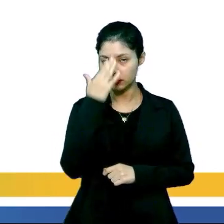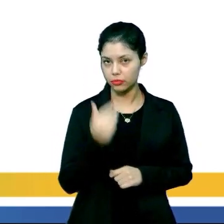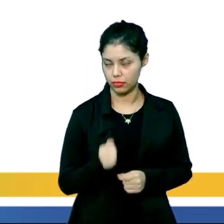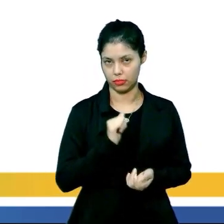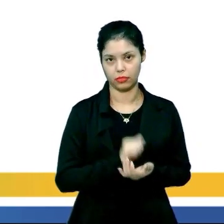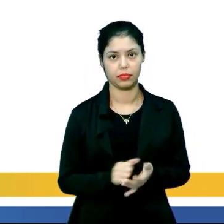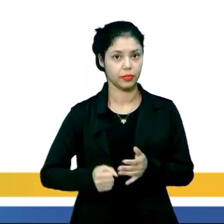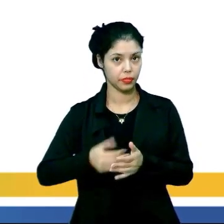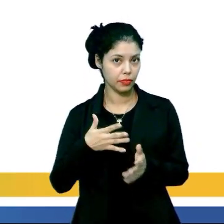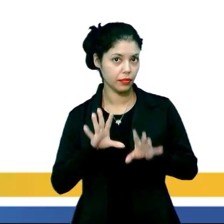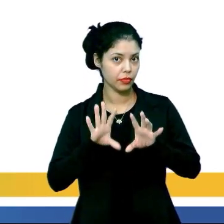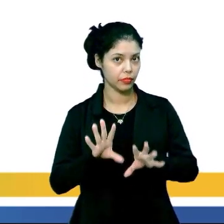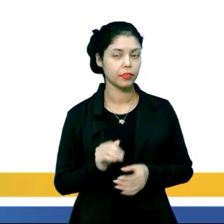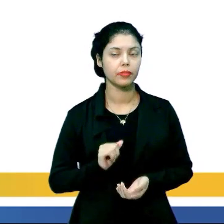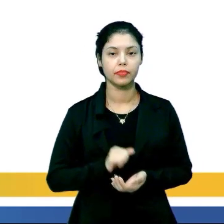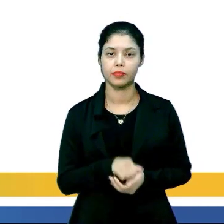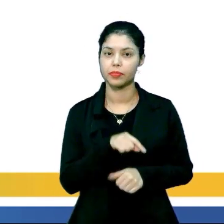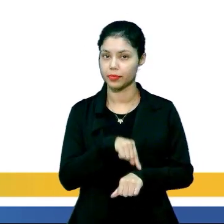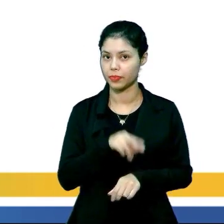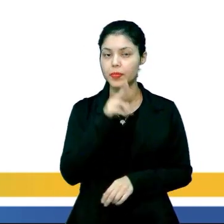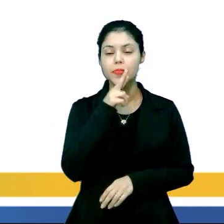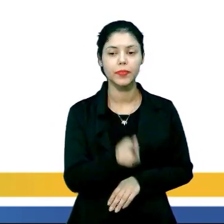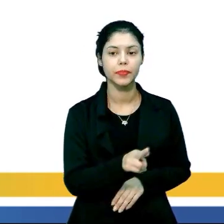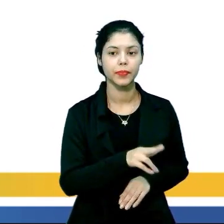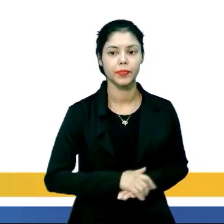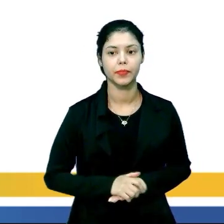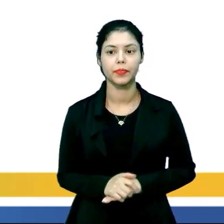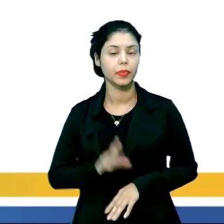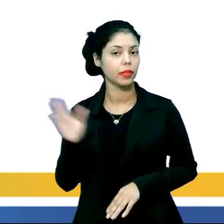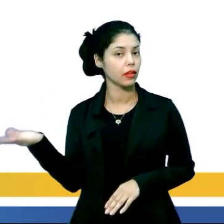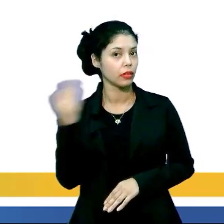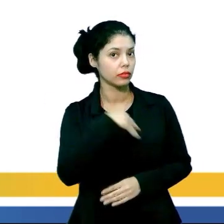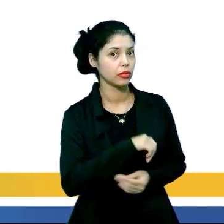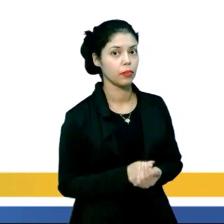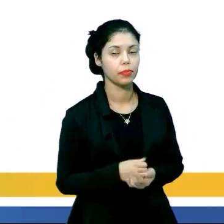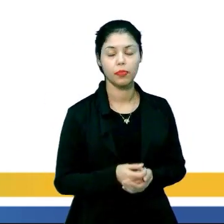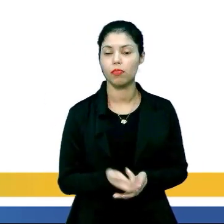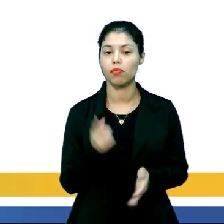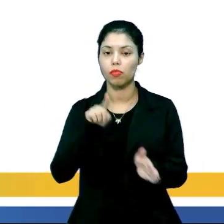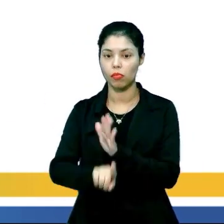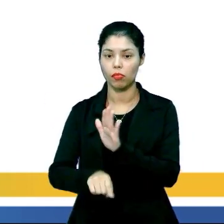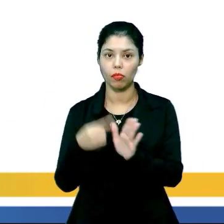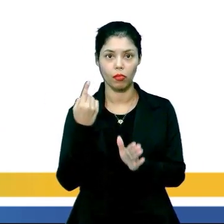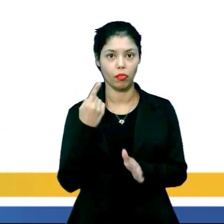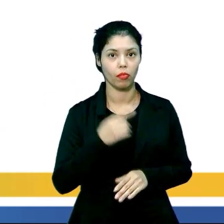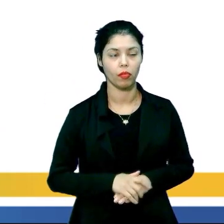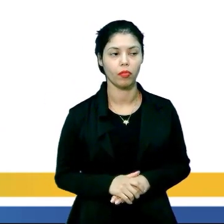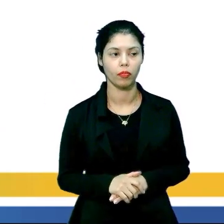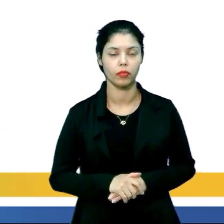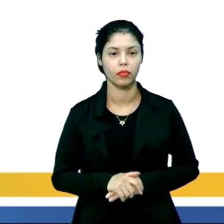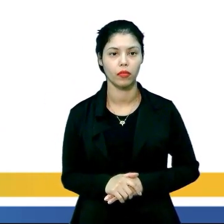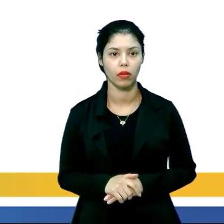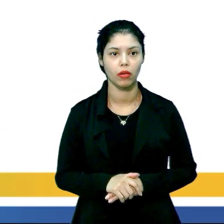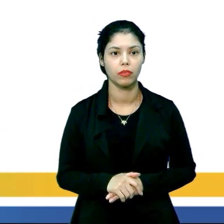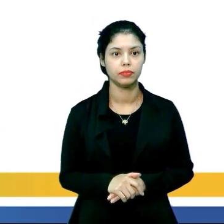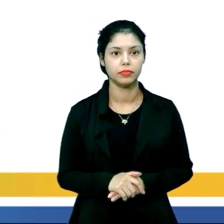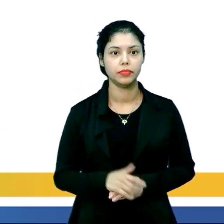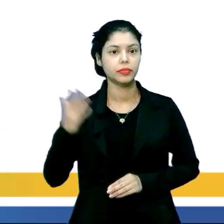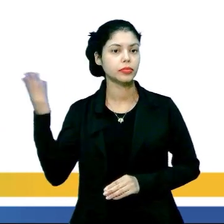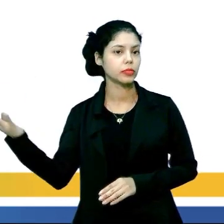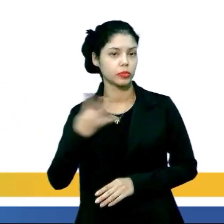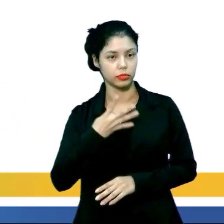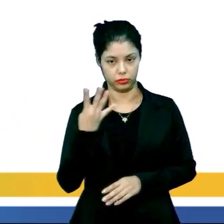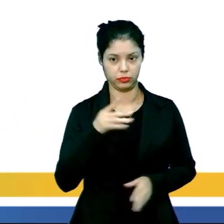sabendo bastante disso na hora de resolver. Vamos a uma primeira questão.